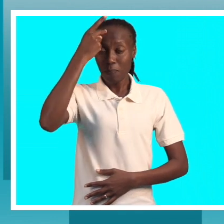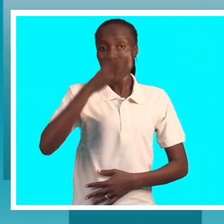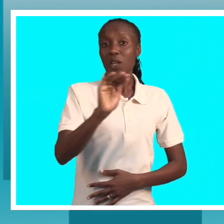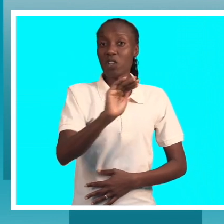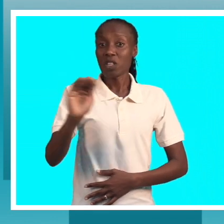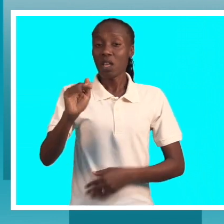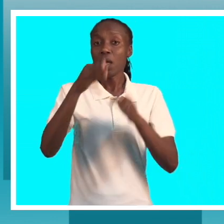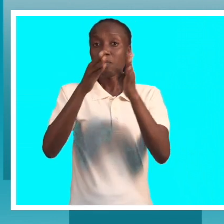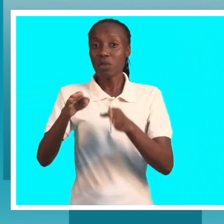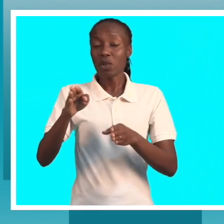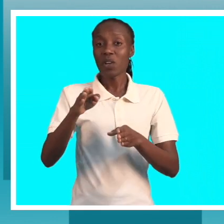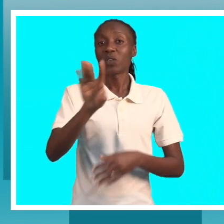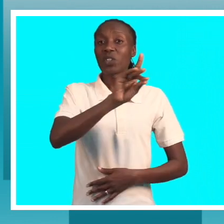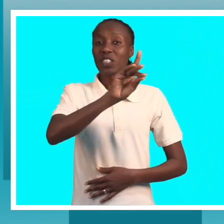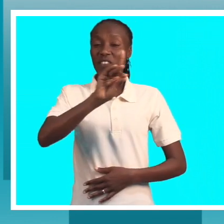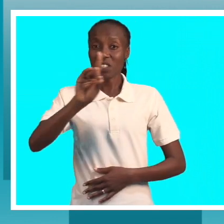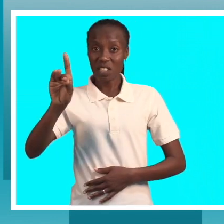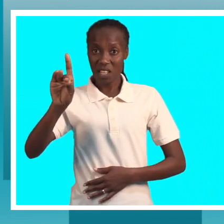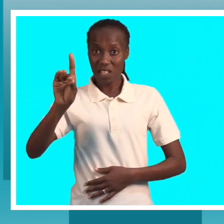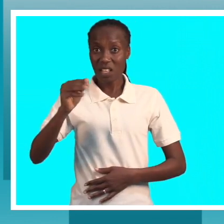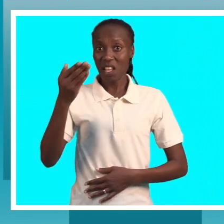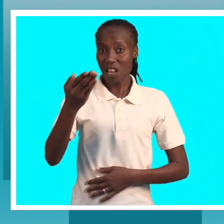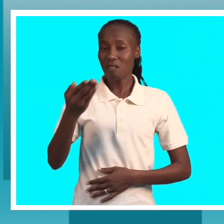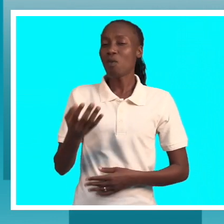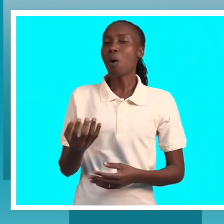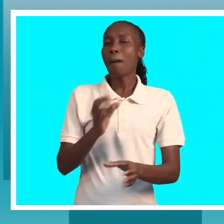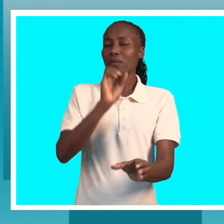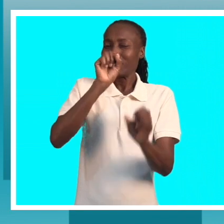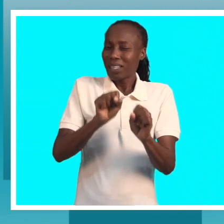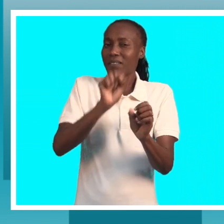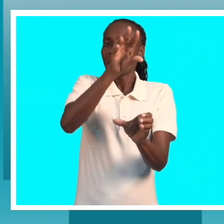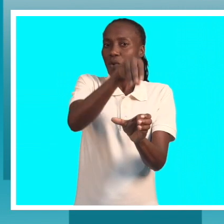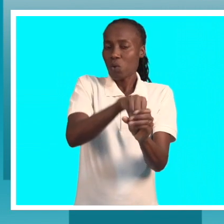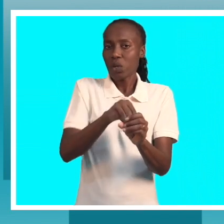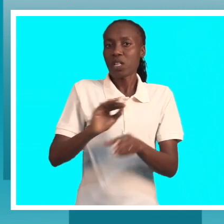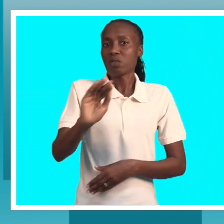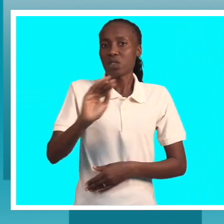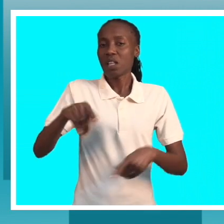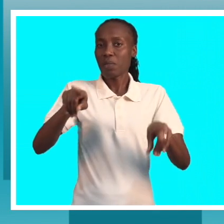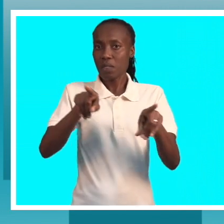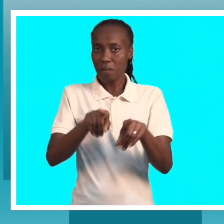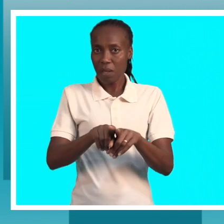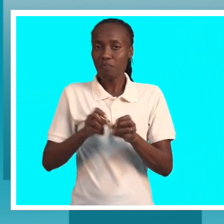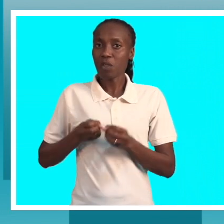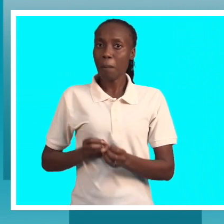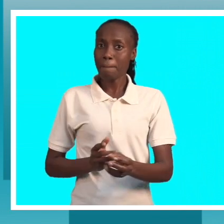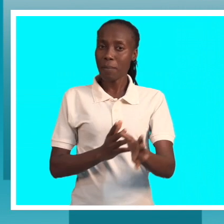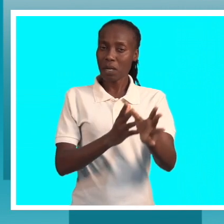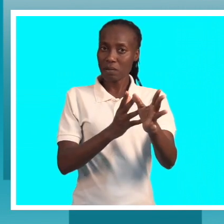que as pessoas com deficiência devem ser incluídas para a nossa sociedade também. Então, dar mesmo os parabéns a